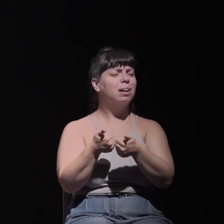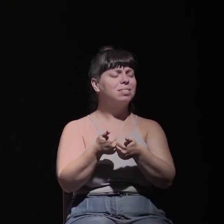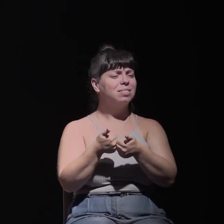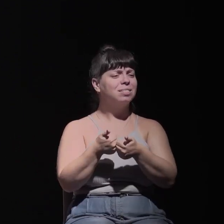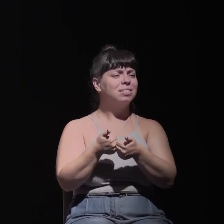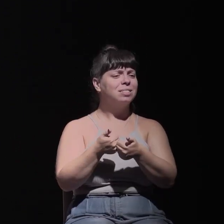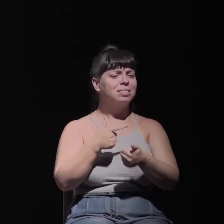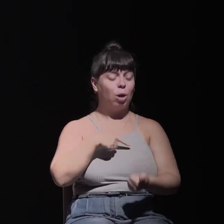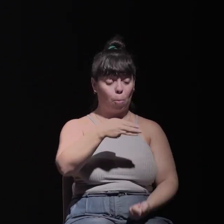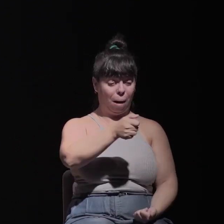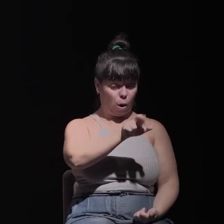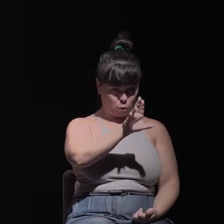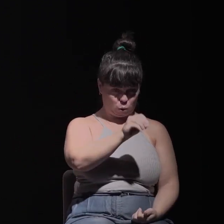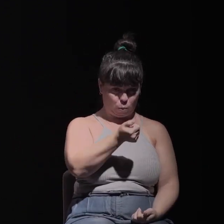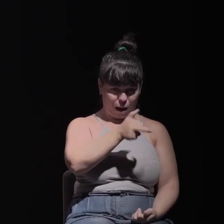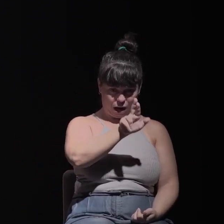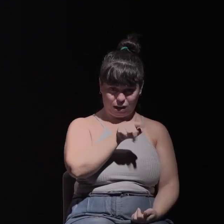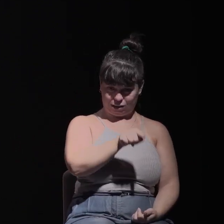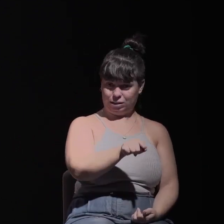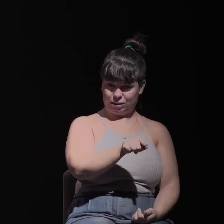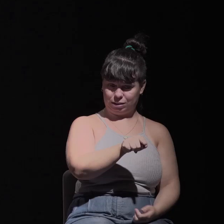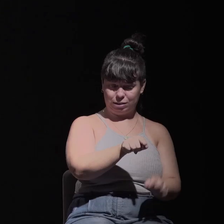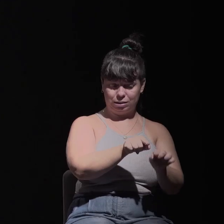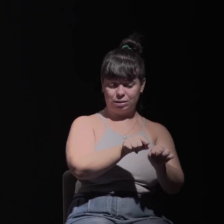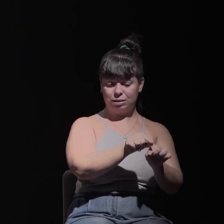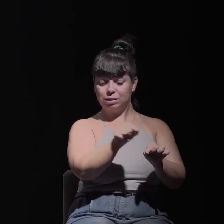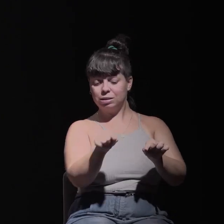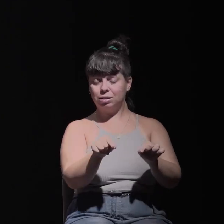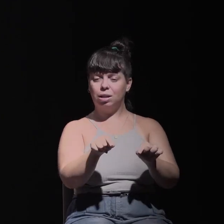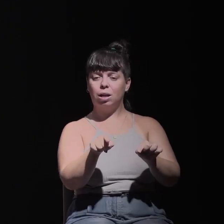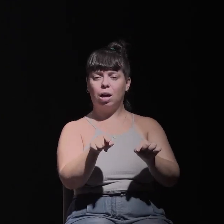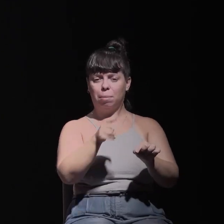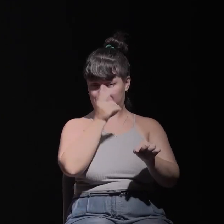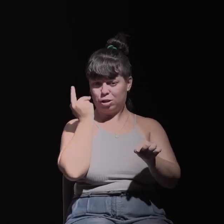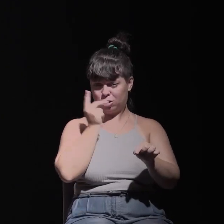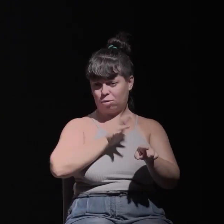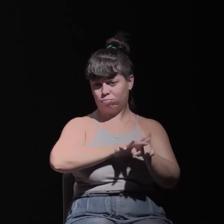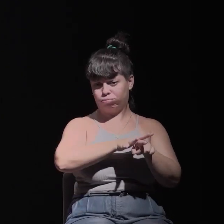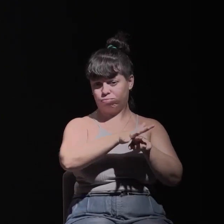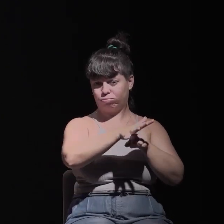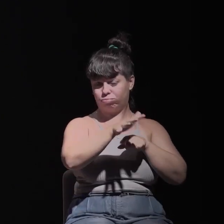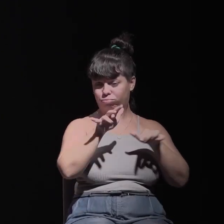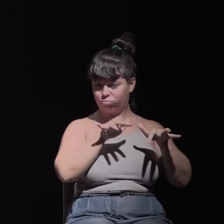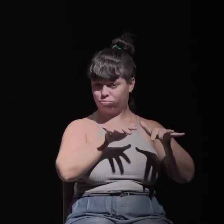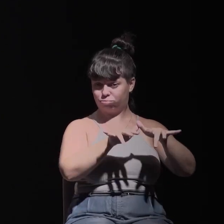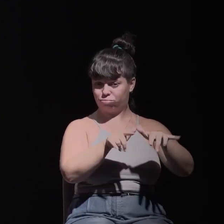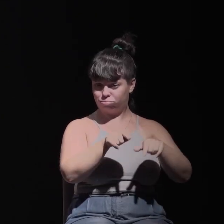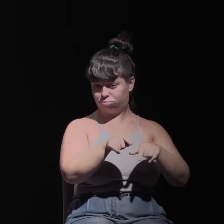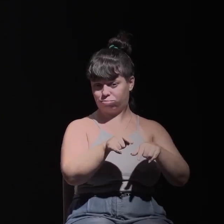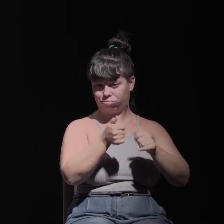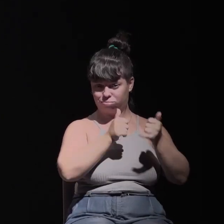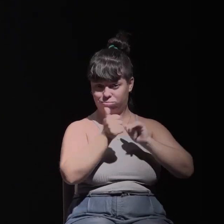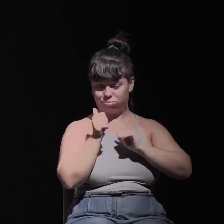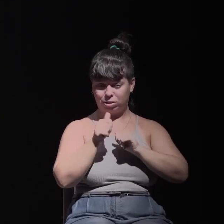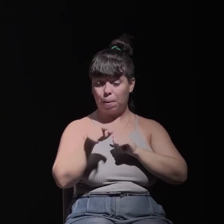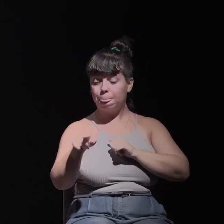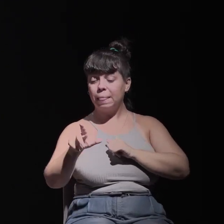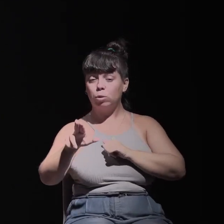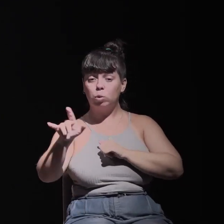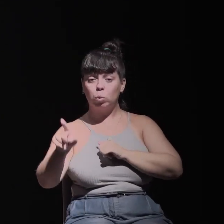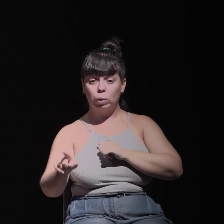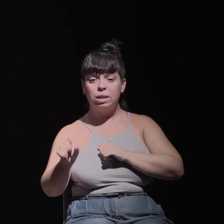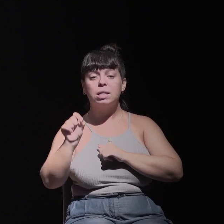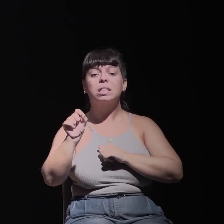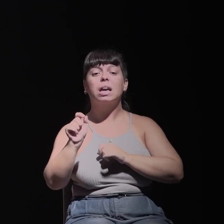da onde fica o Mauro, o público, a clientela do Seu Luiz